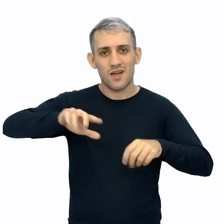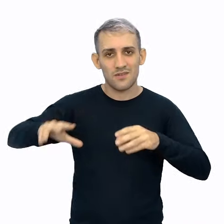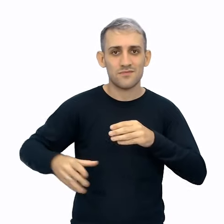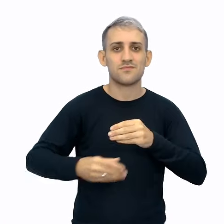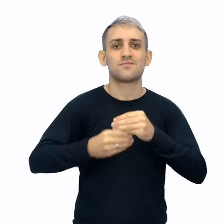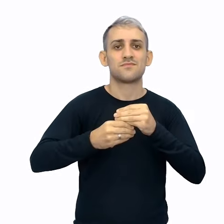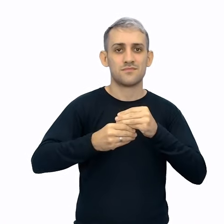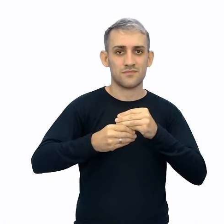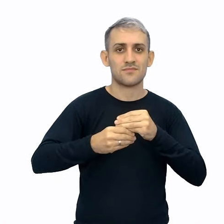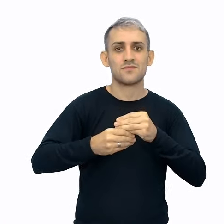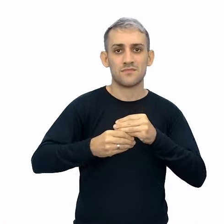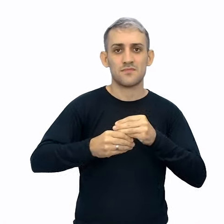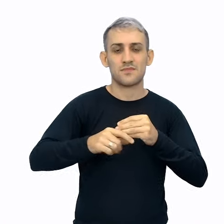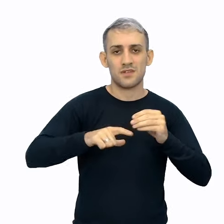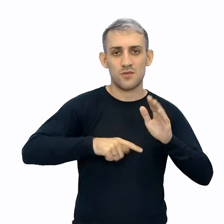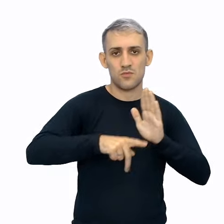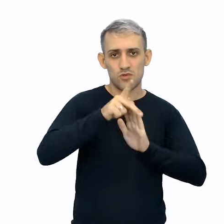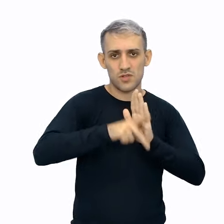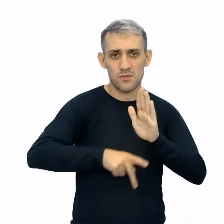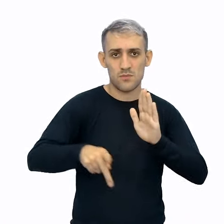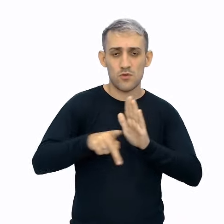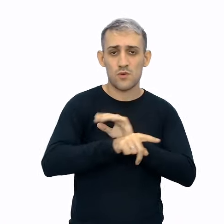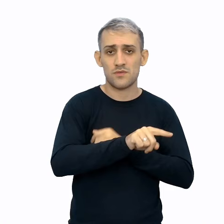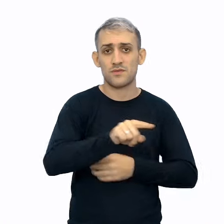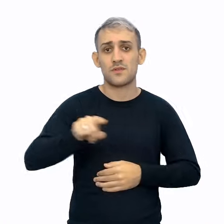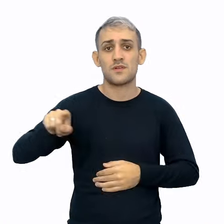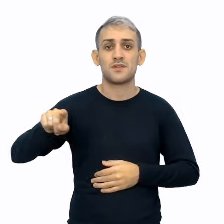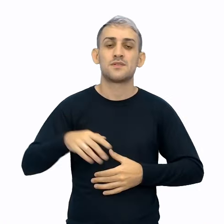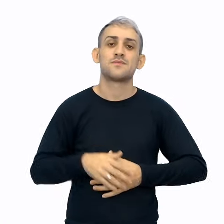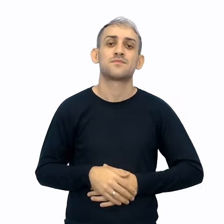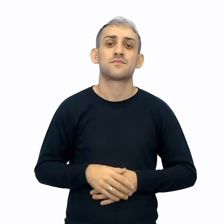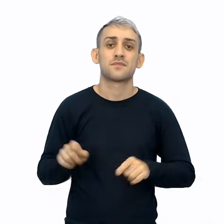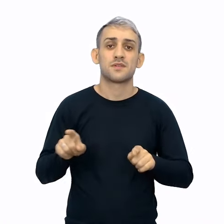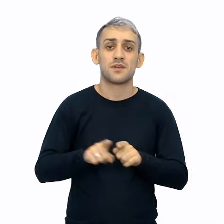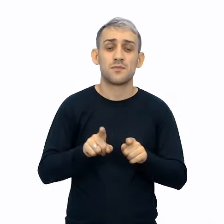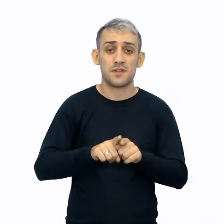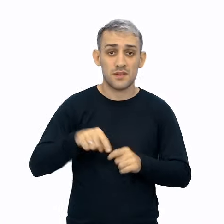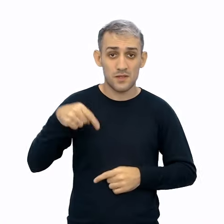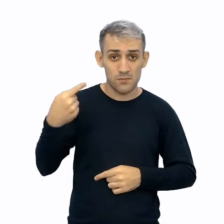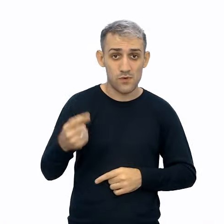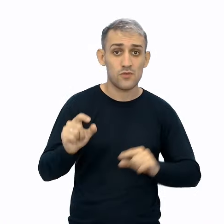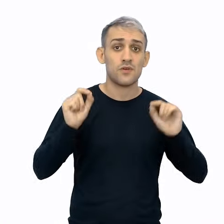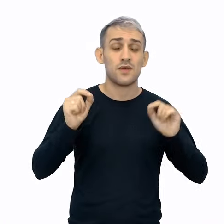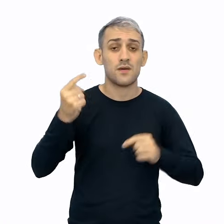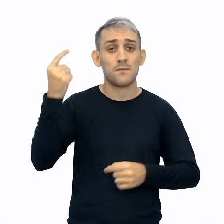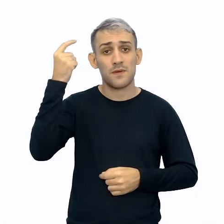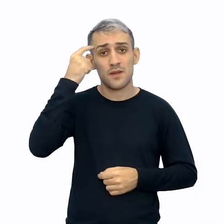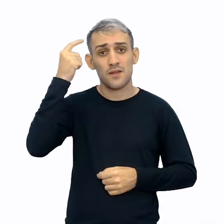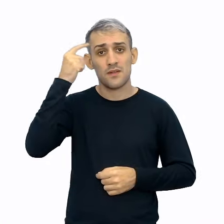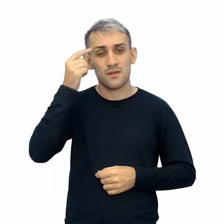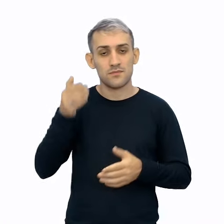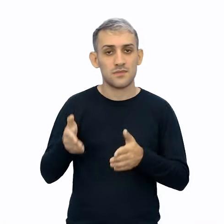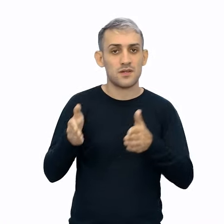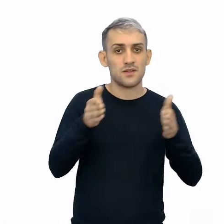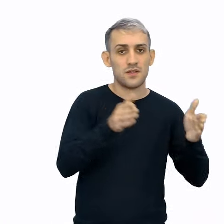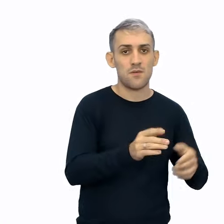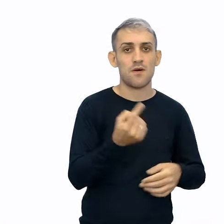agregar aí no planejamento de vocês depois então nesse primeiro passo nós pensamos aí na etapa 1